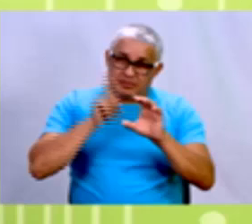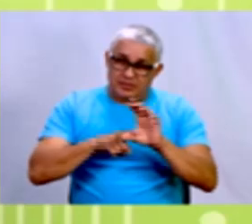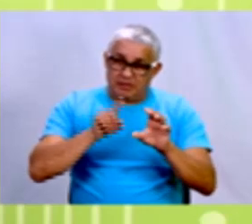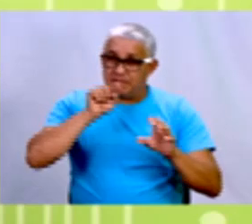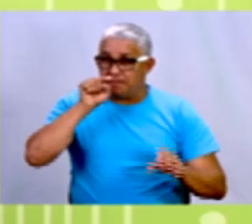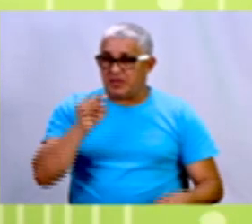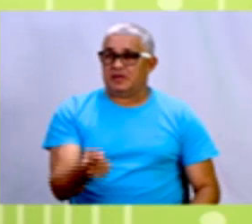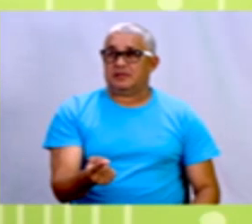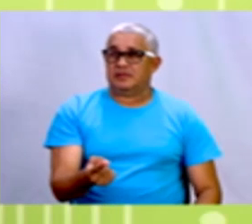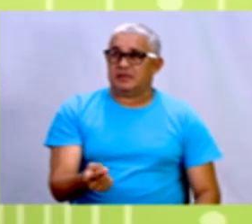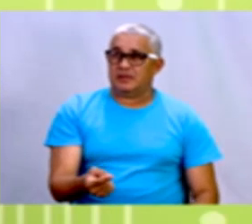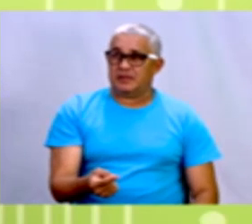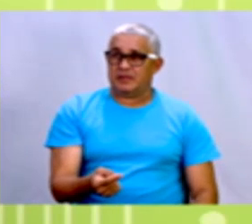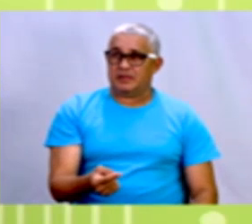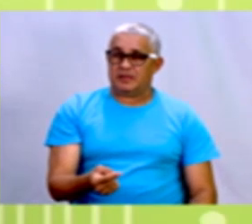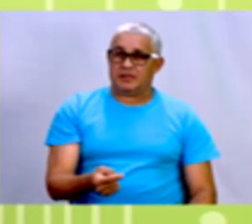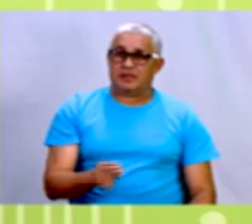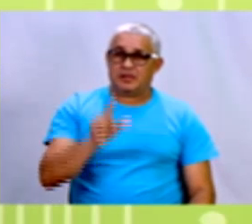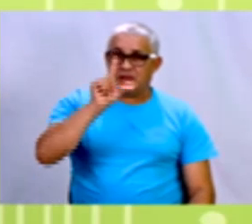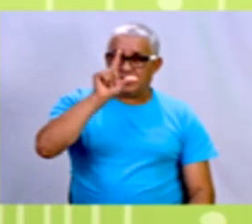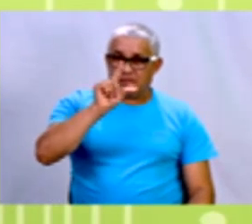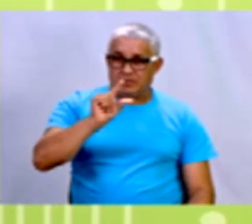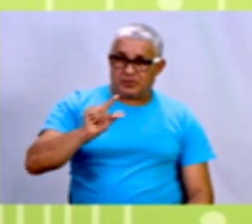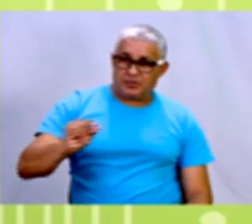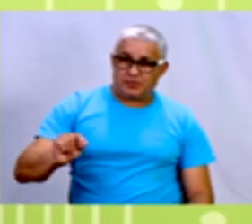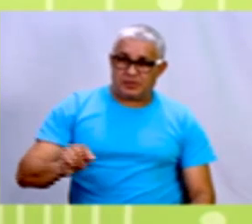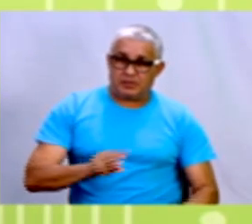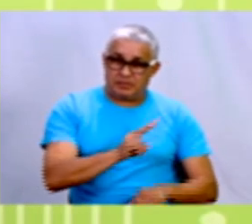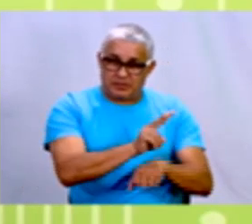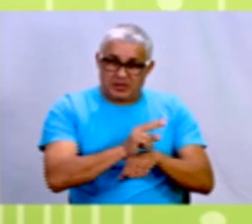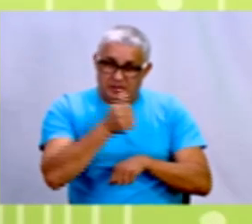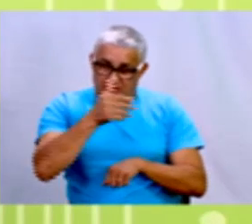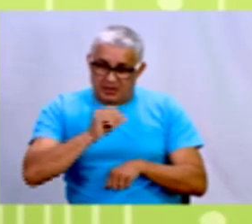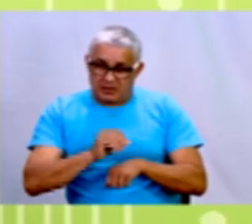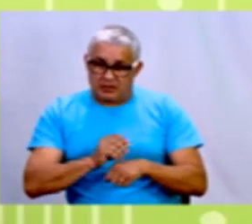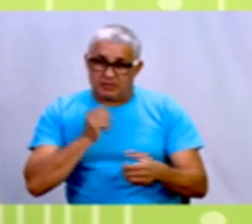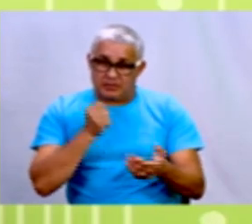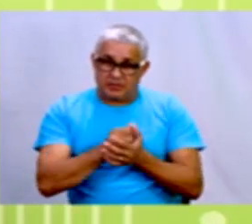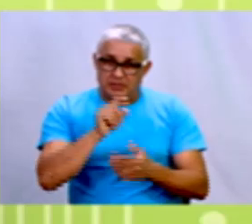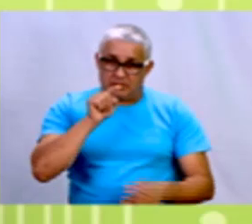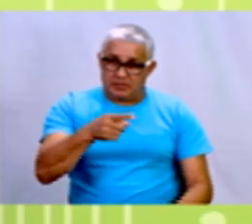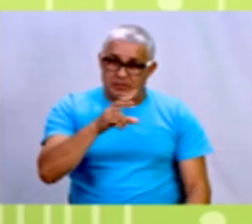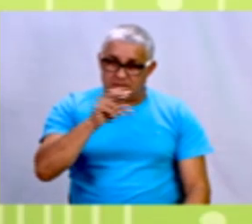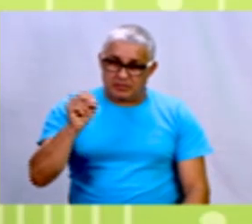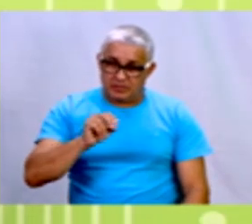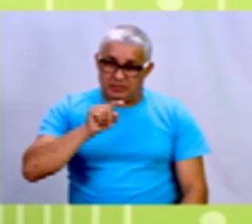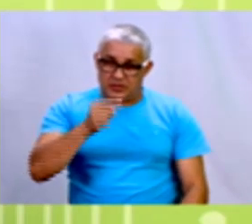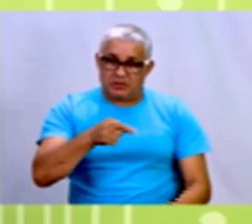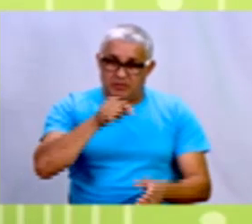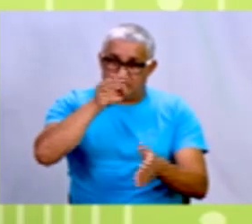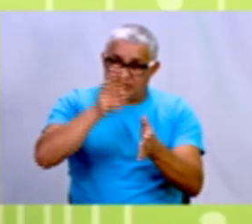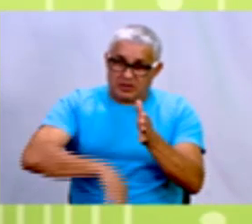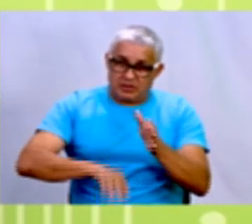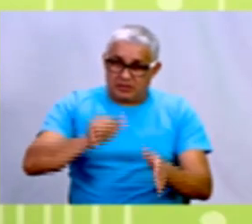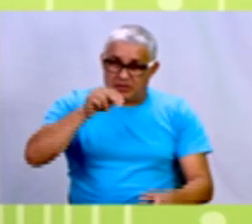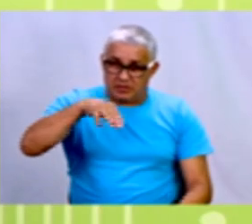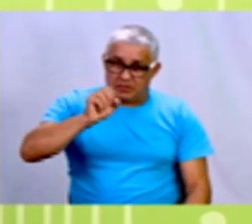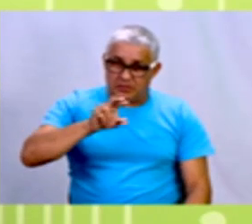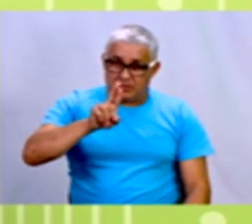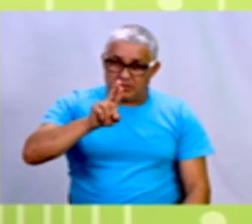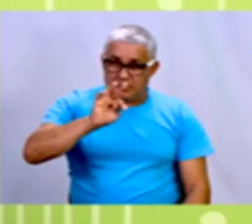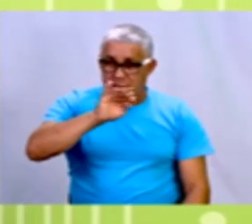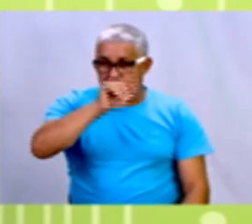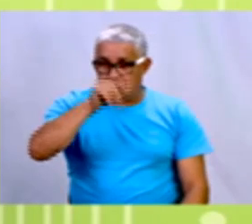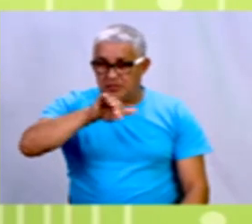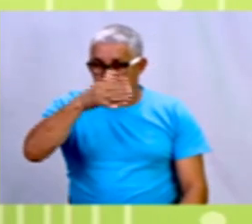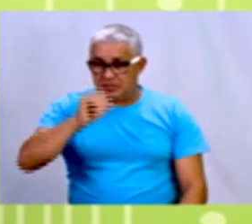1.000, que vai ser o que vai diminuir. Então, emprestei 10. Se eu paguei 1.500, 1.000 é amortização e 500 é juros, então no próximo